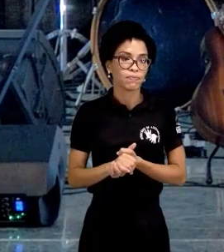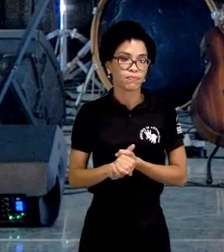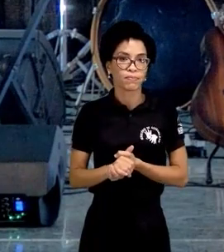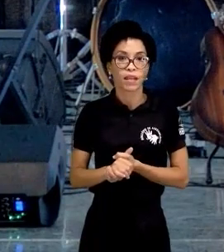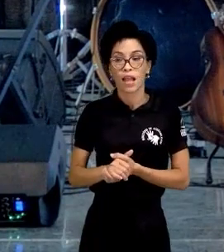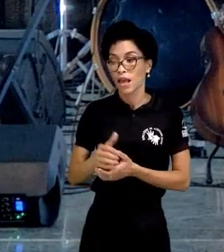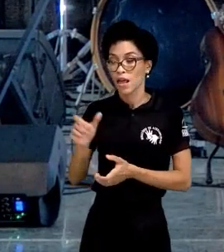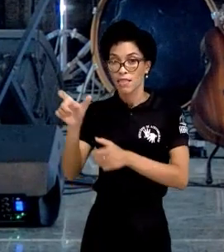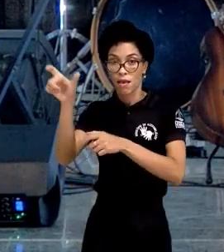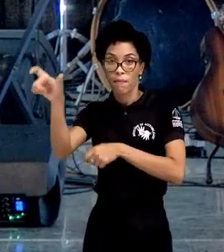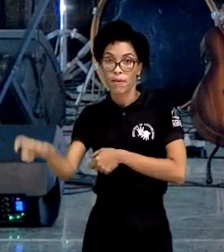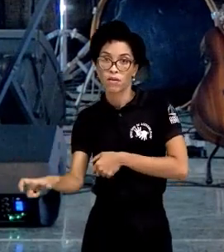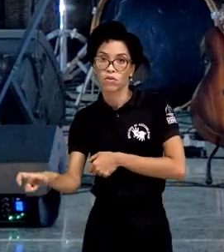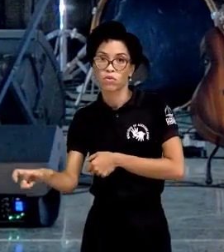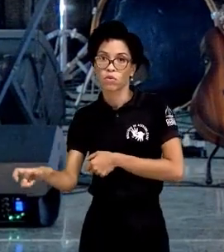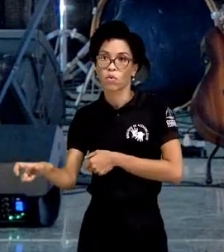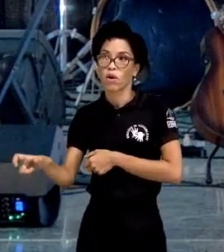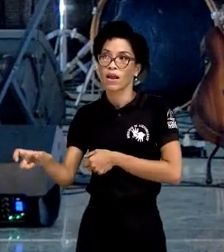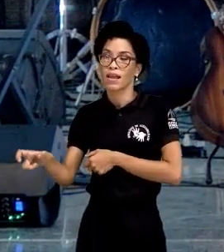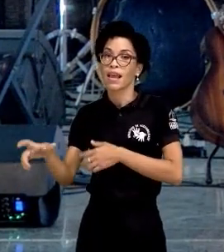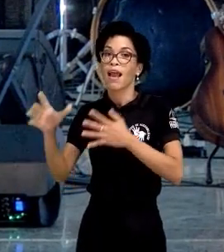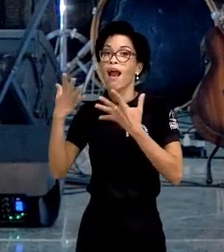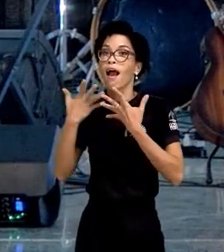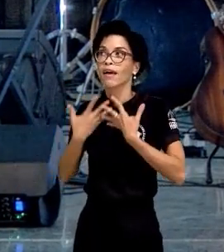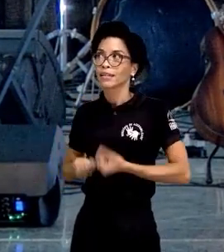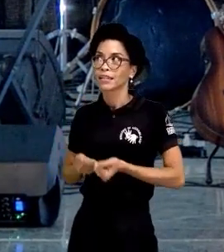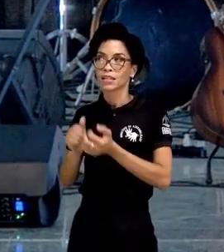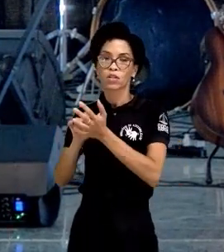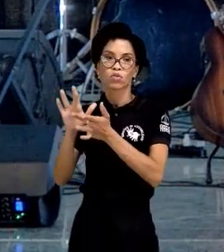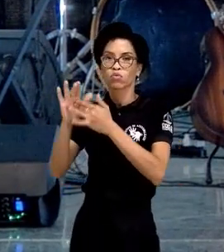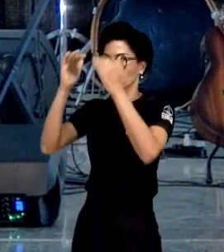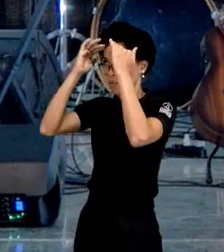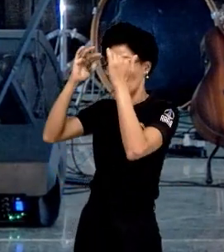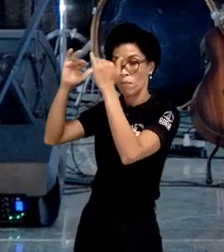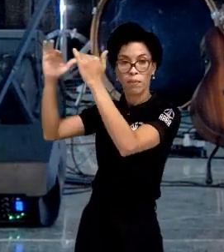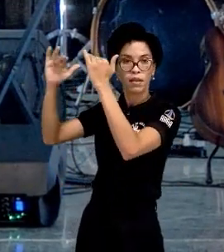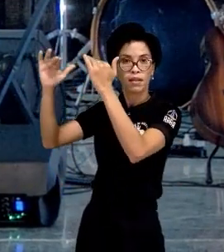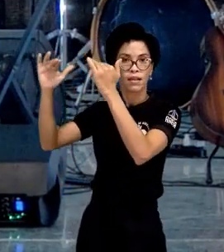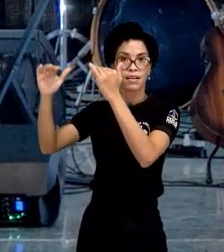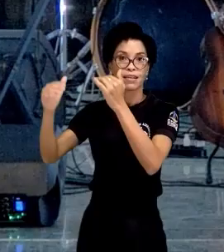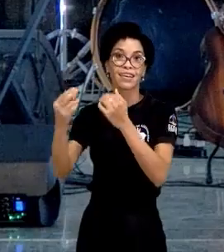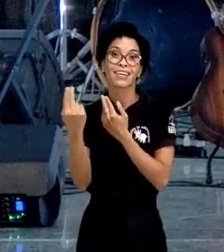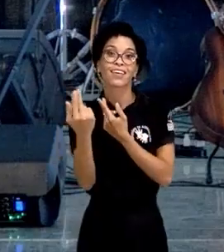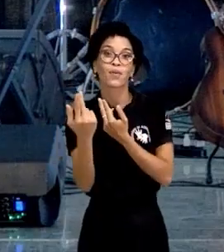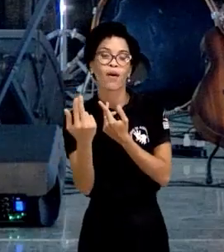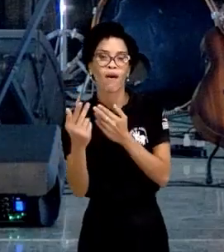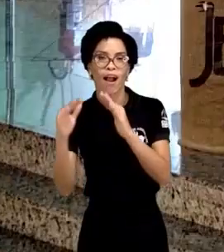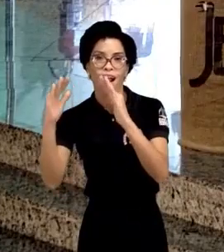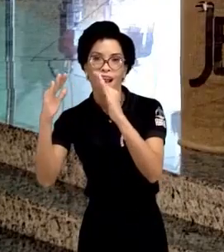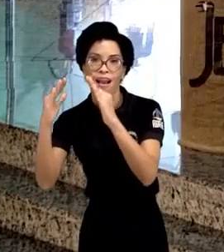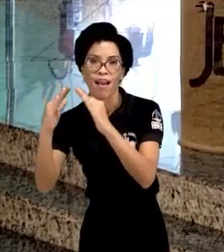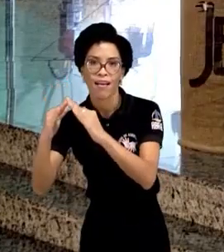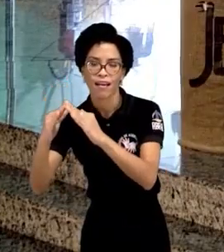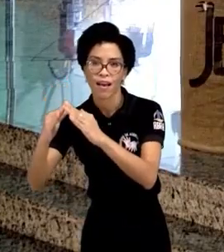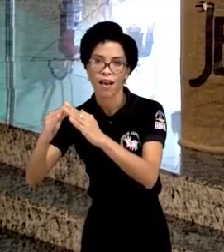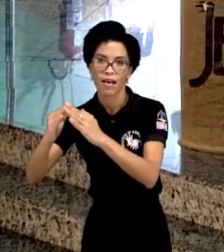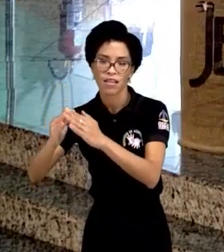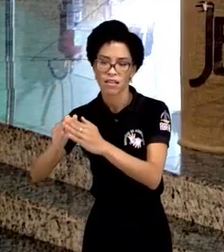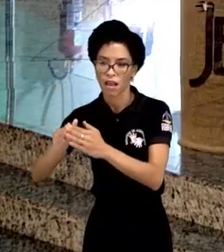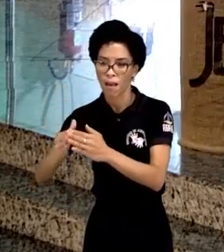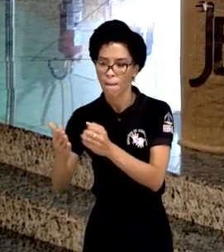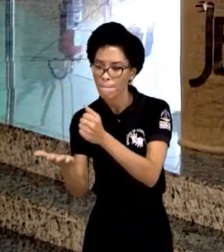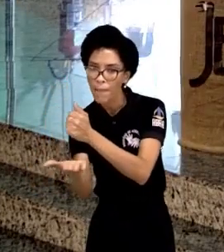dia ou que não veio nenhum. Essa foi a nossa jornada até chegar até aqui. E hoje à noite a gente vai olhar um elemento bem básico. É tipo assim, o que